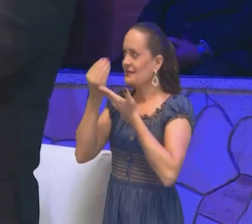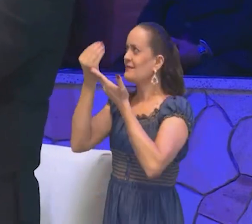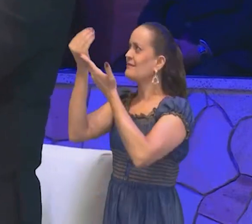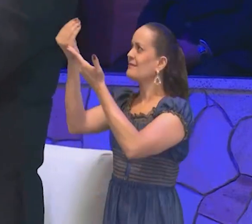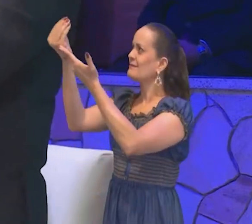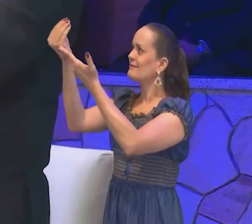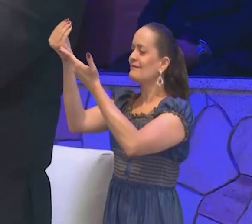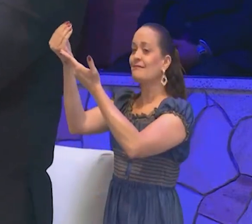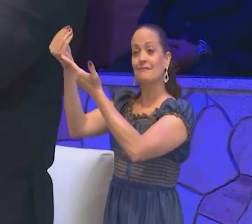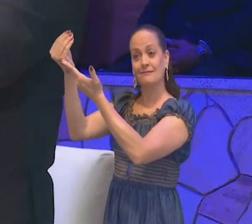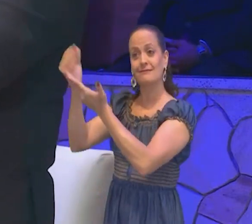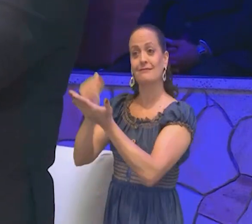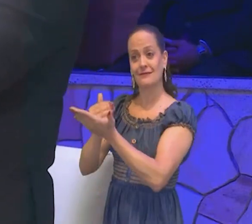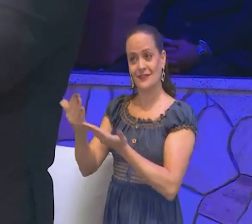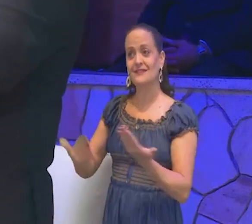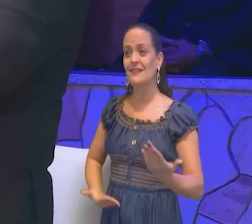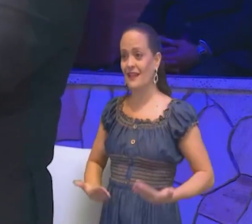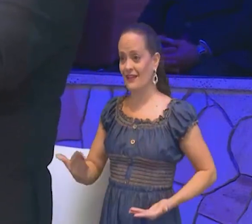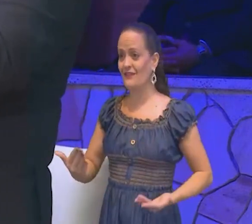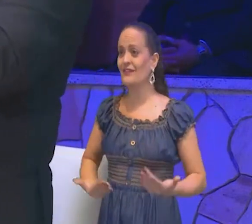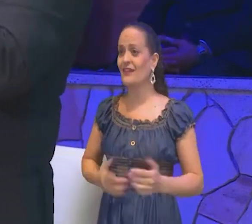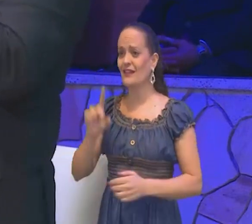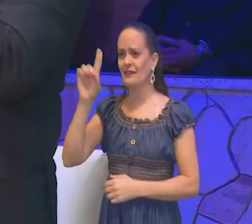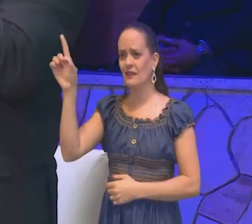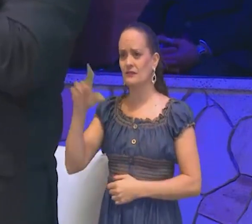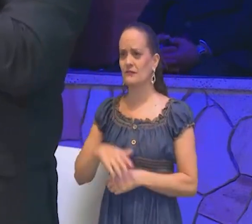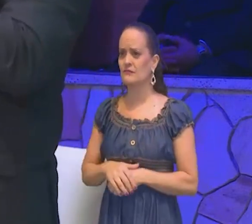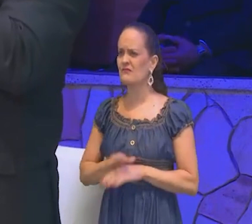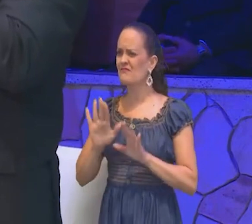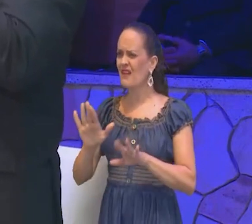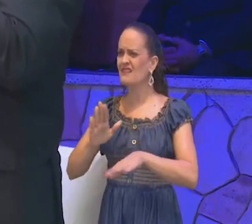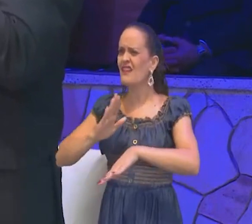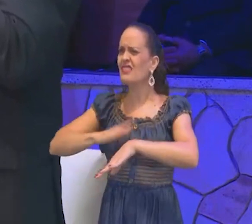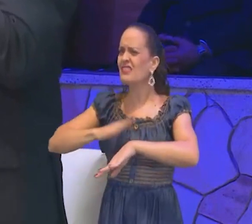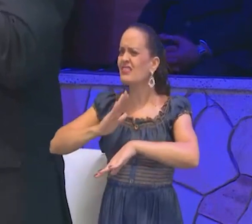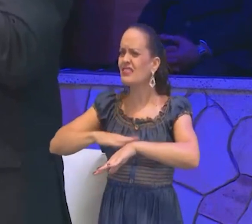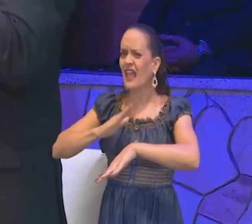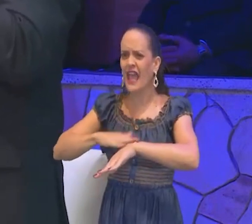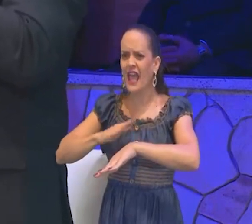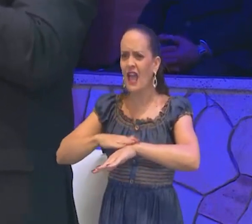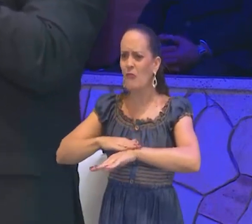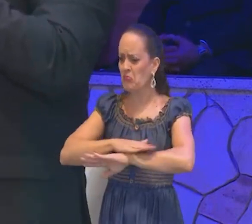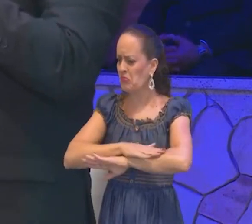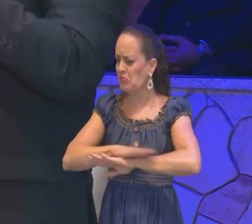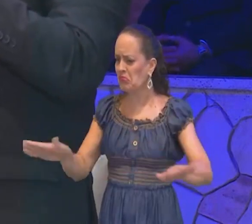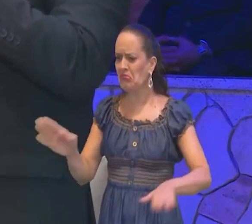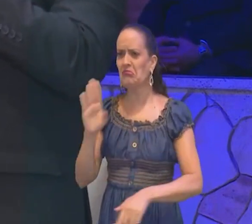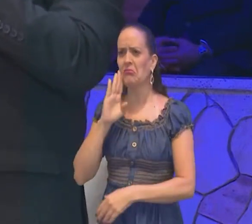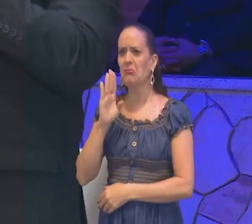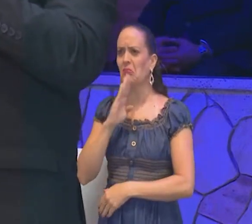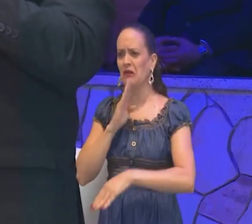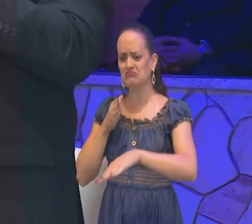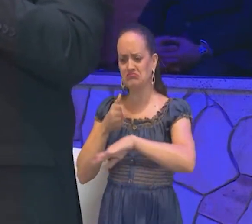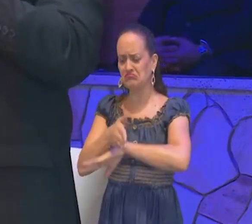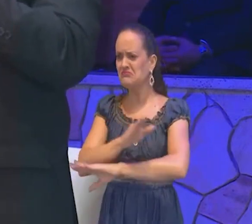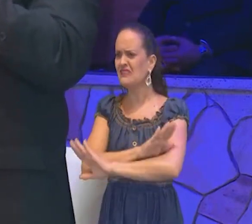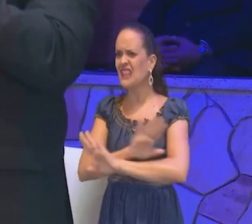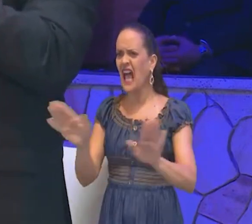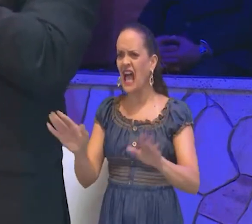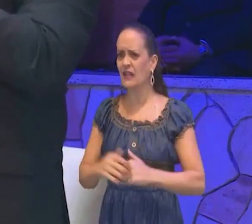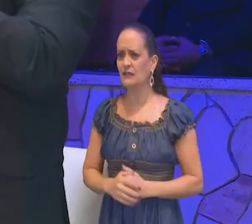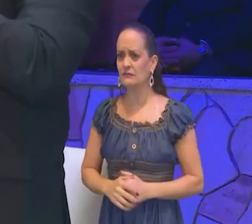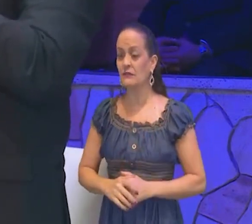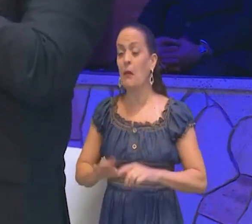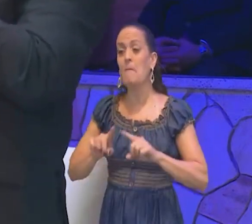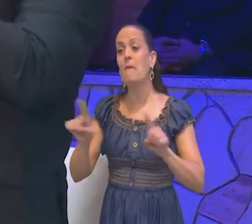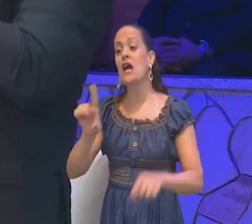servo de Deus. E ficou muito tempo sem passar na porta daquele bar, até que um dia ele precisou resolver